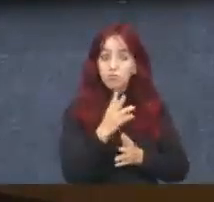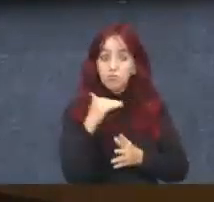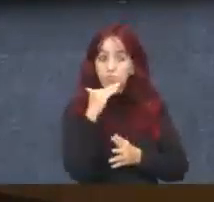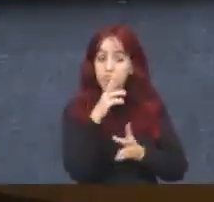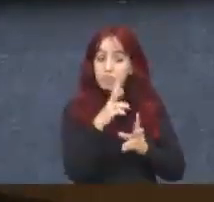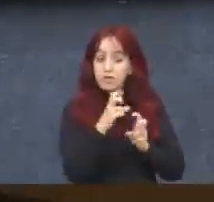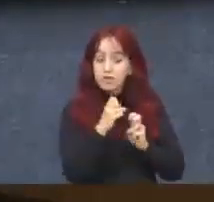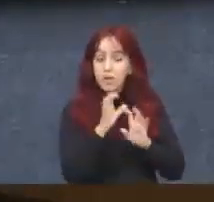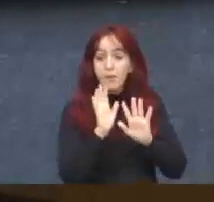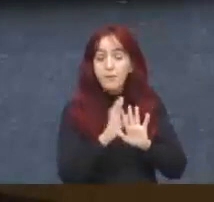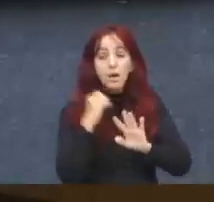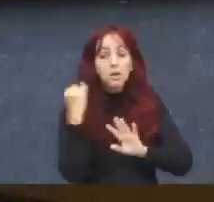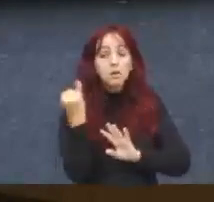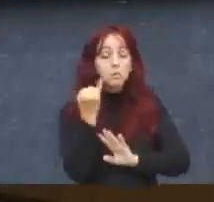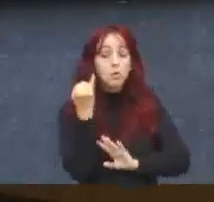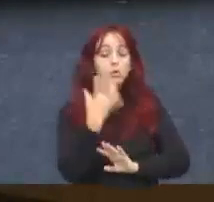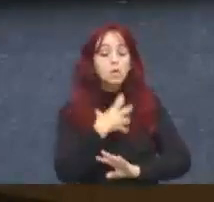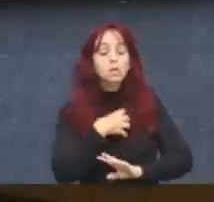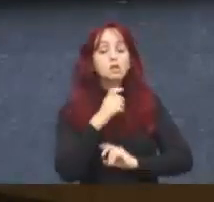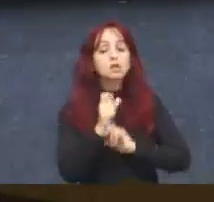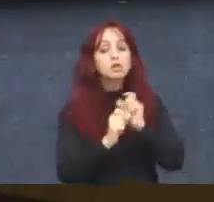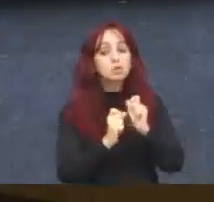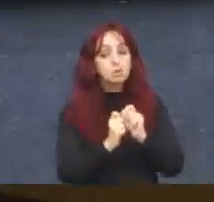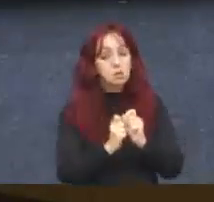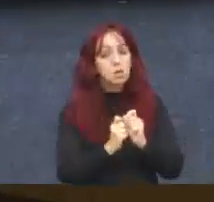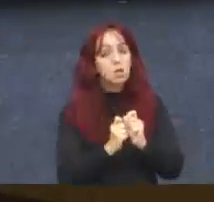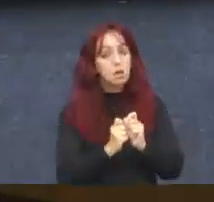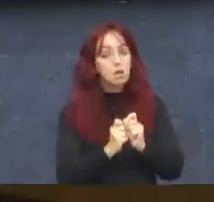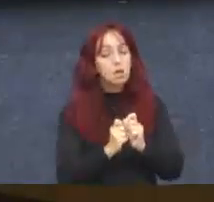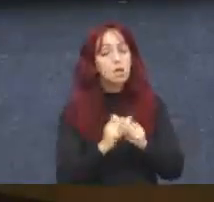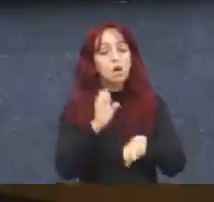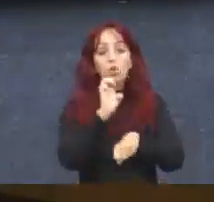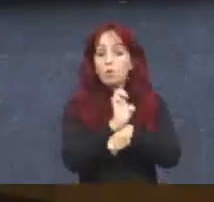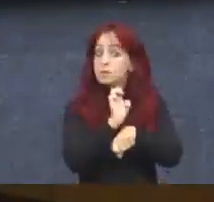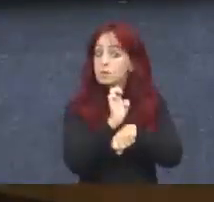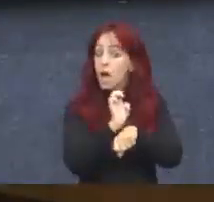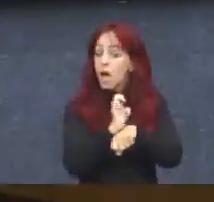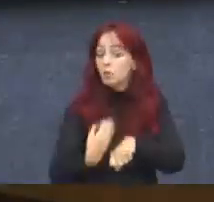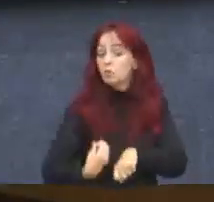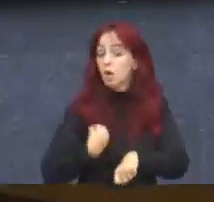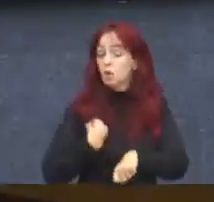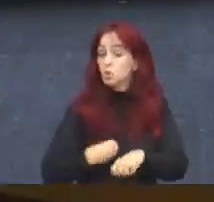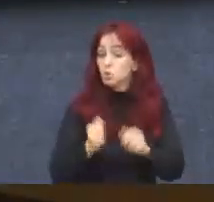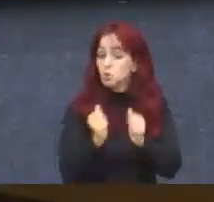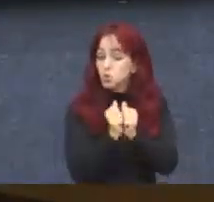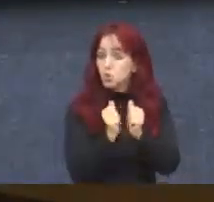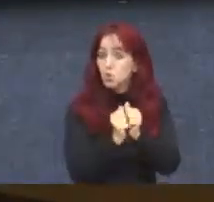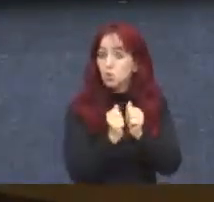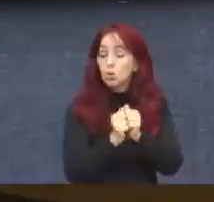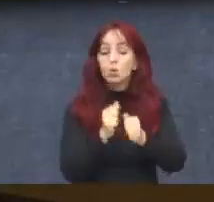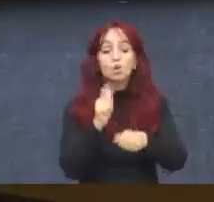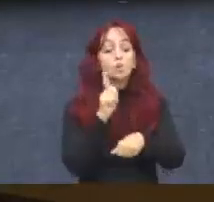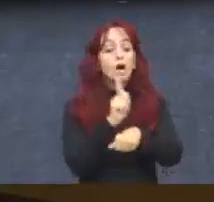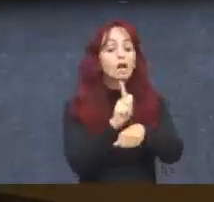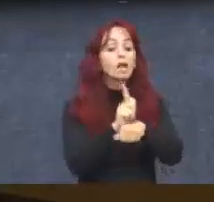é importante, nesse sentido, o Estado estar presente para garantir a questão física